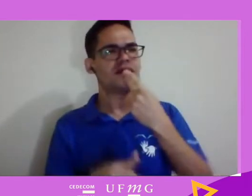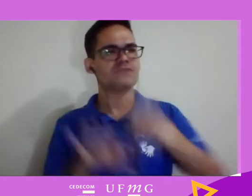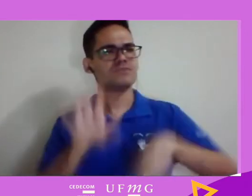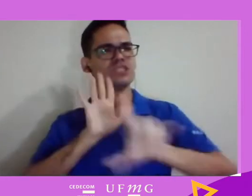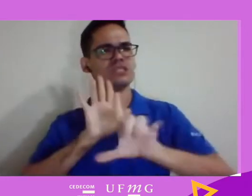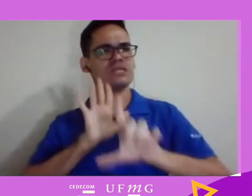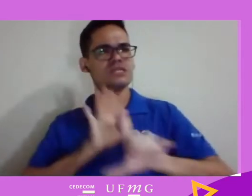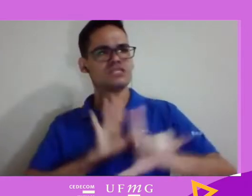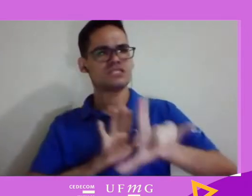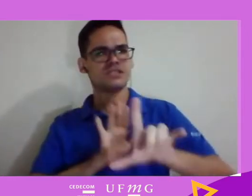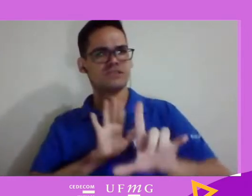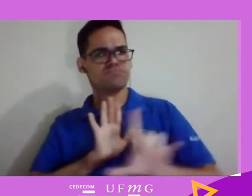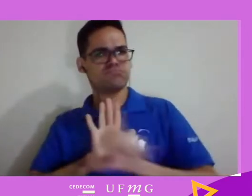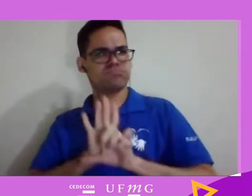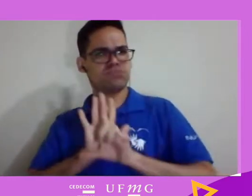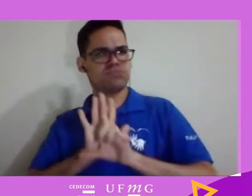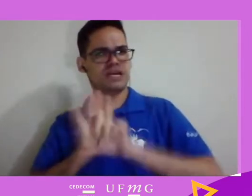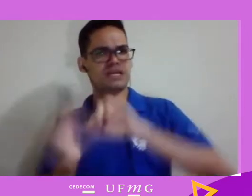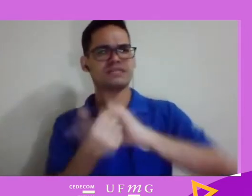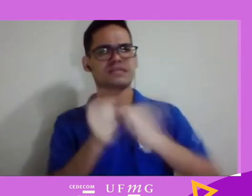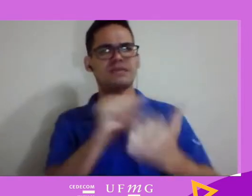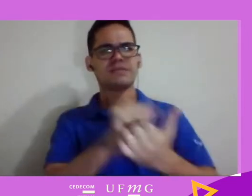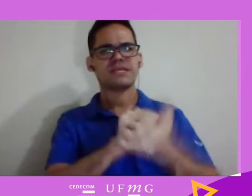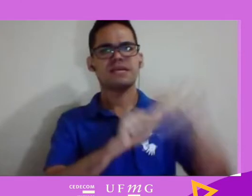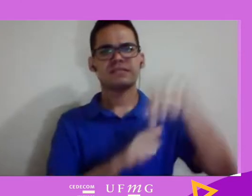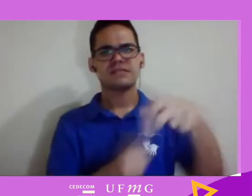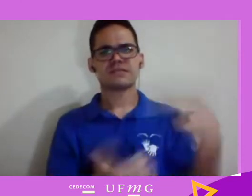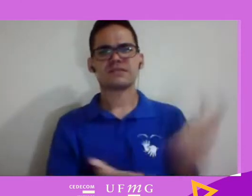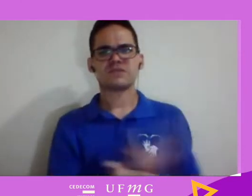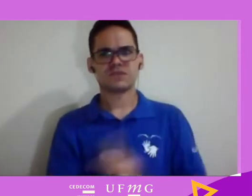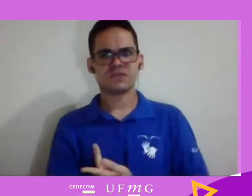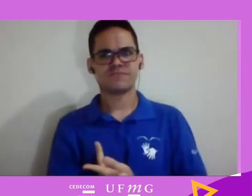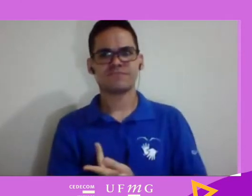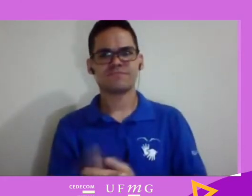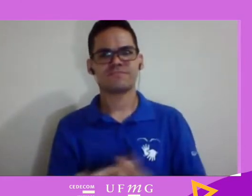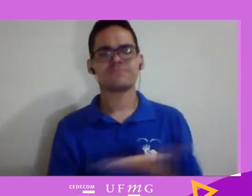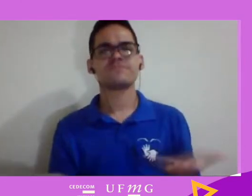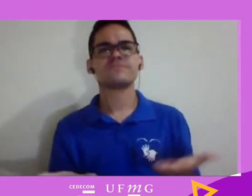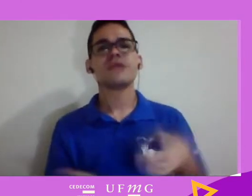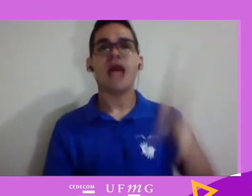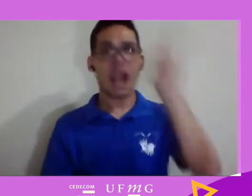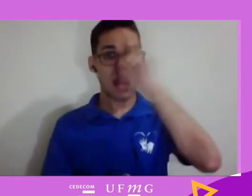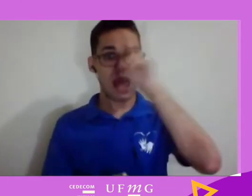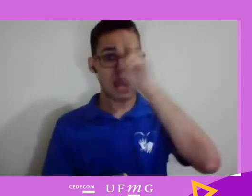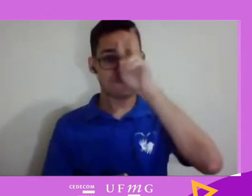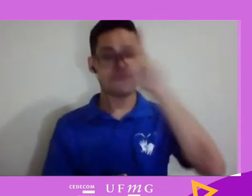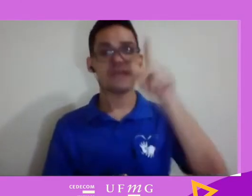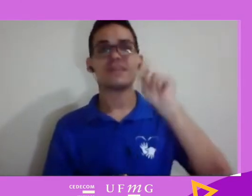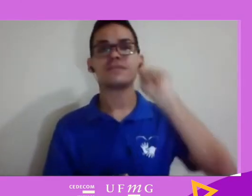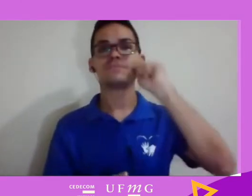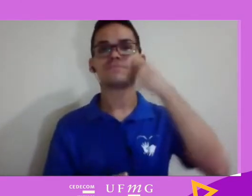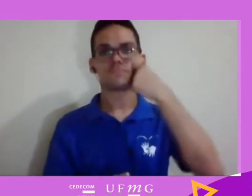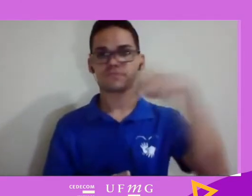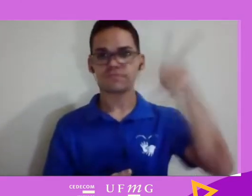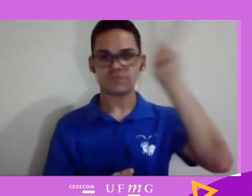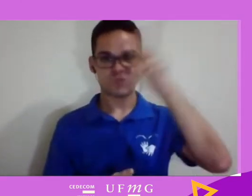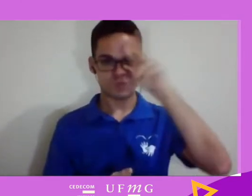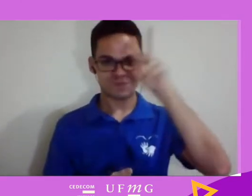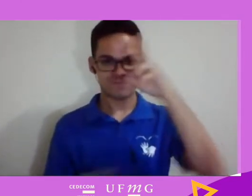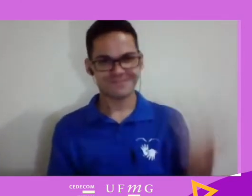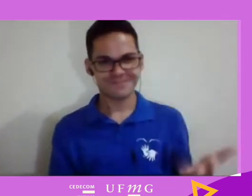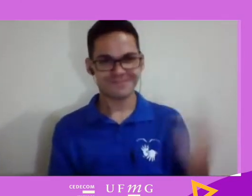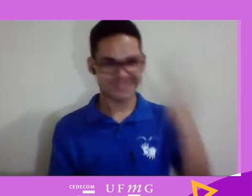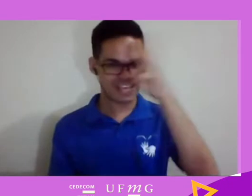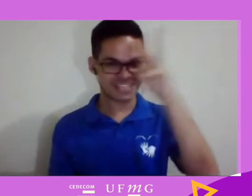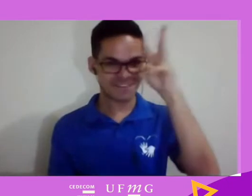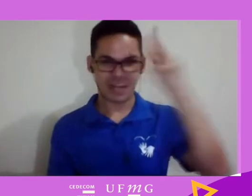tudo isso? Blackout Tuesday, é interessante para a gente perceber isso, que ele já vem num rol de questões, né, desde o Black Lives Matter no